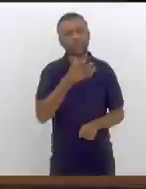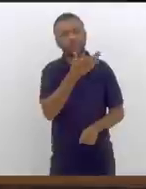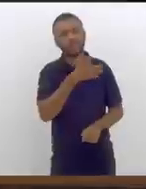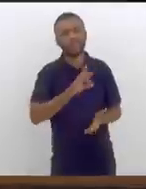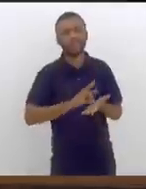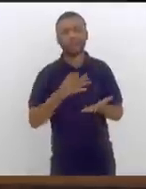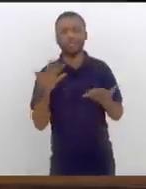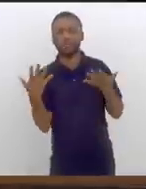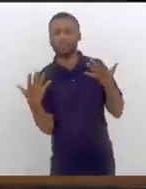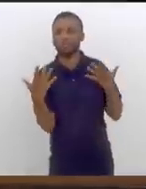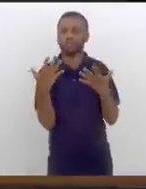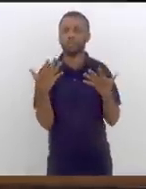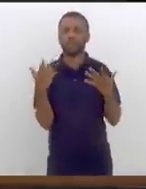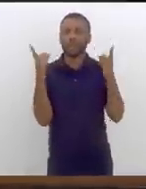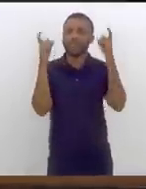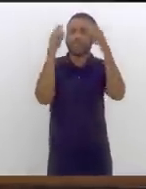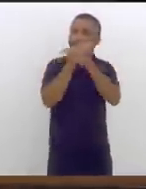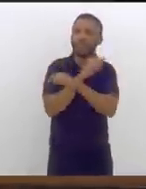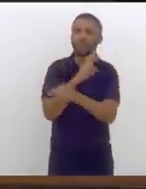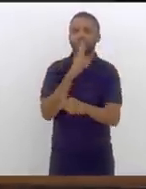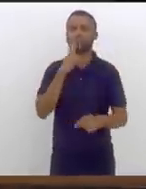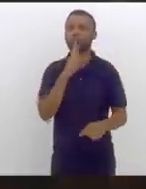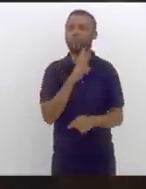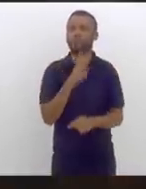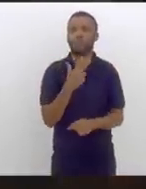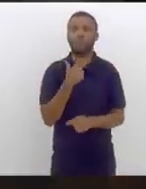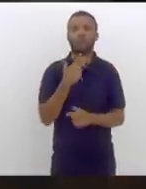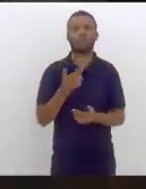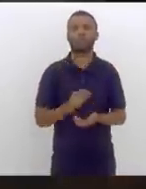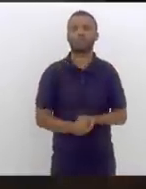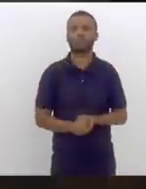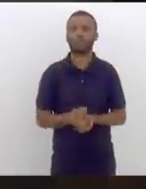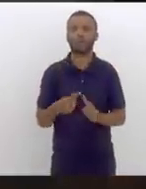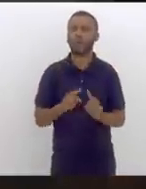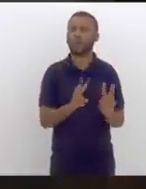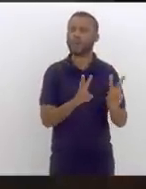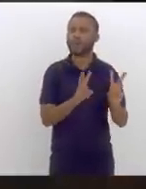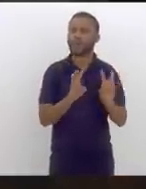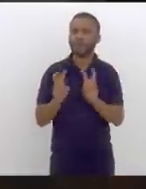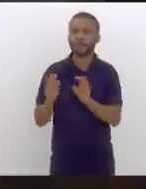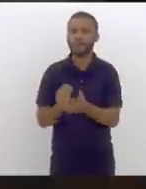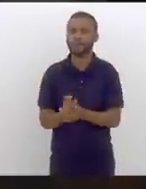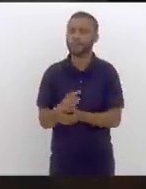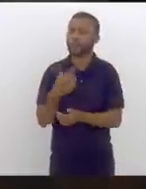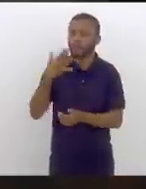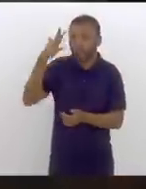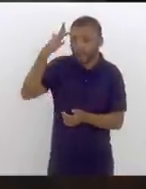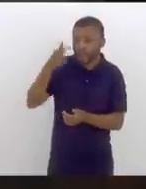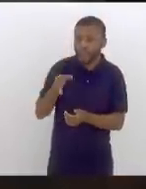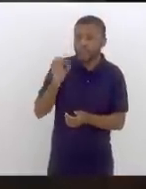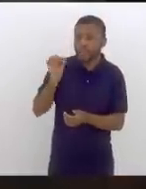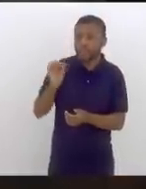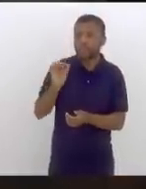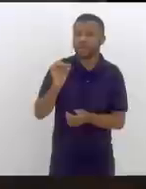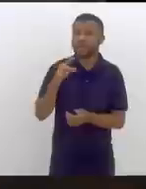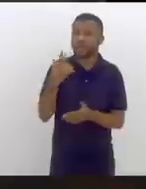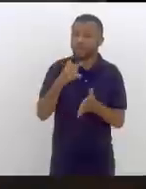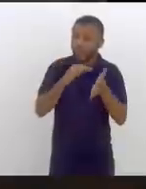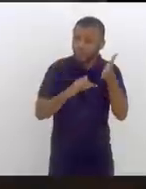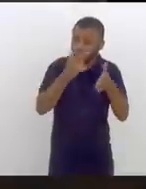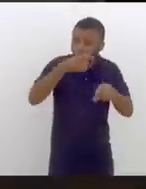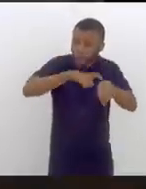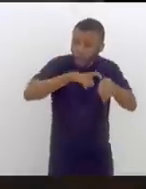ele fica numa situação complexa difícil porque os temas temos que entender que nós estamos em recuperação fiscal